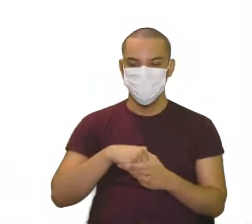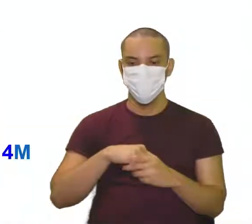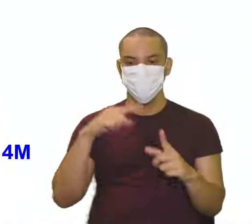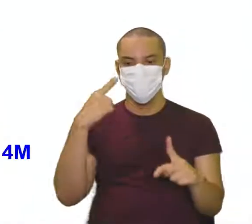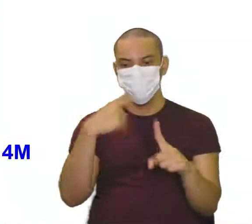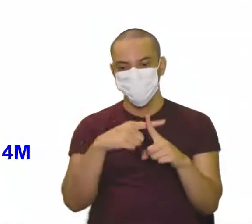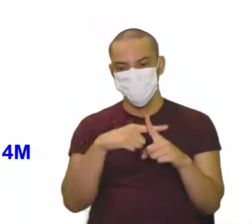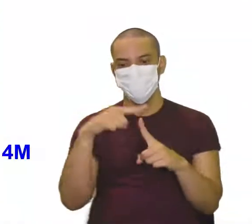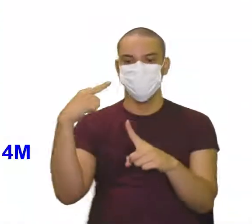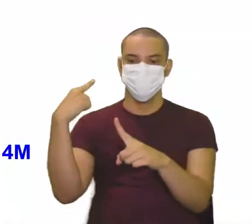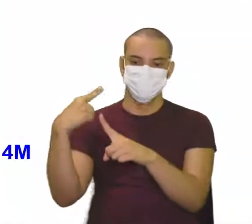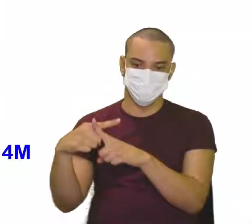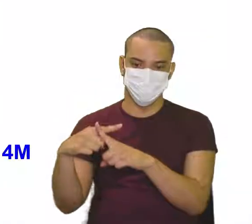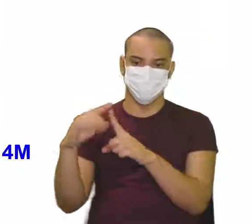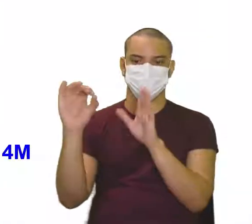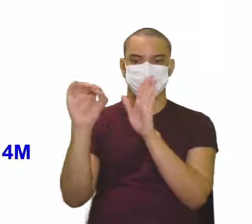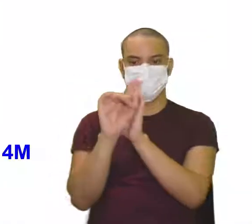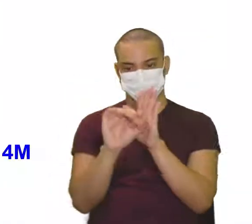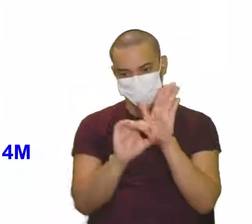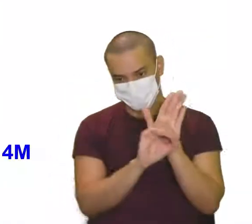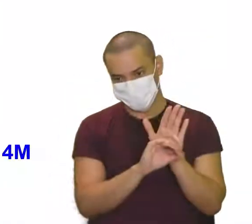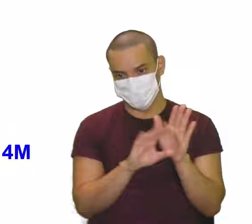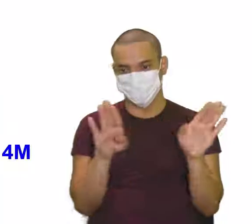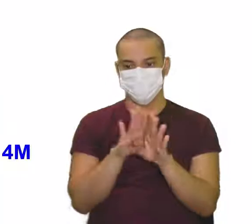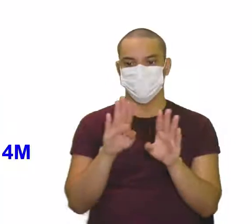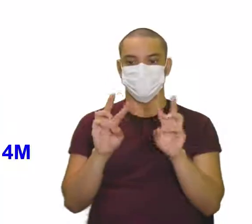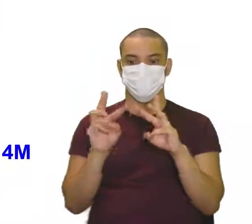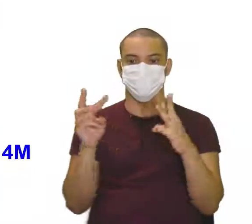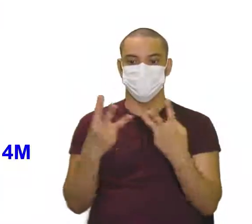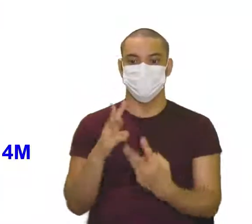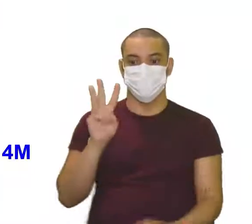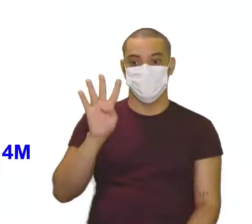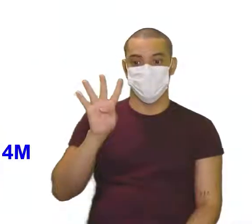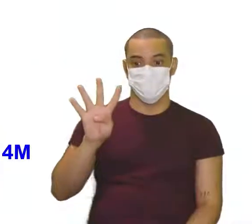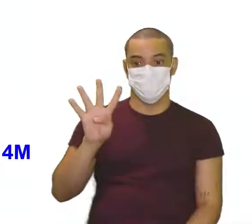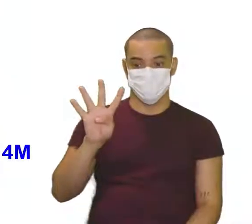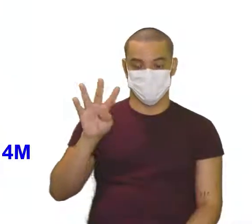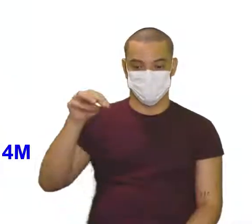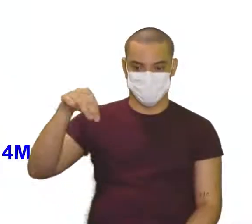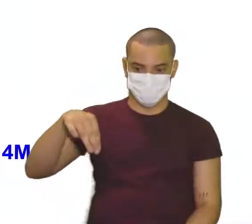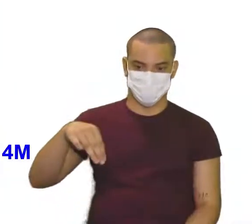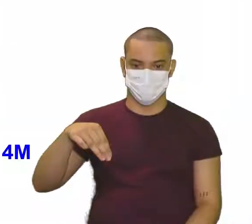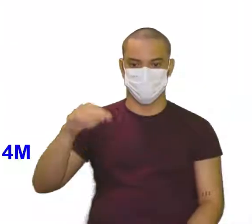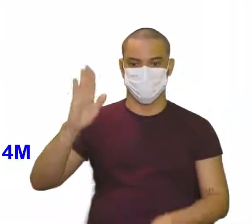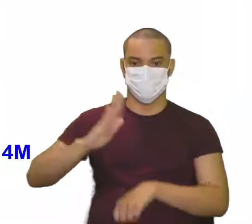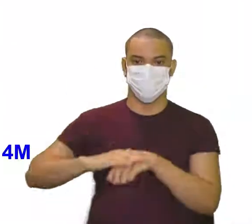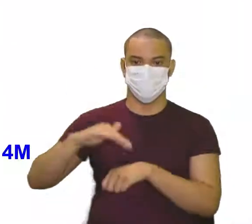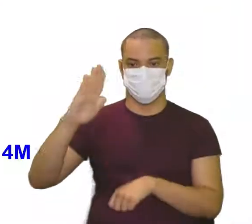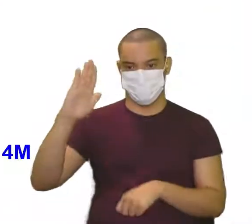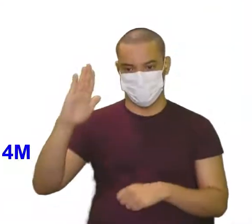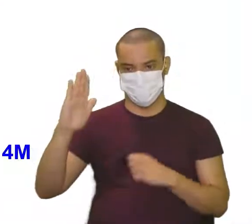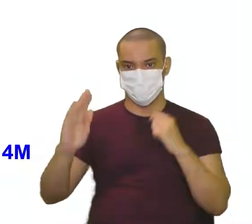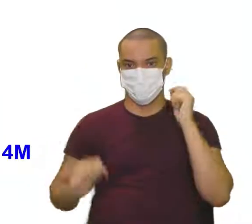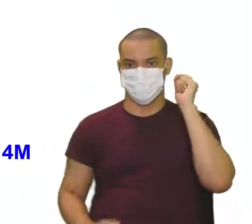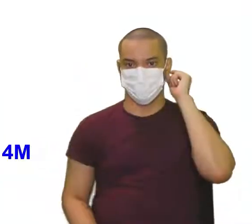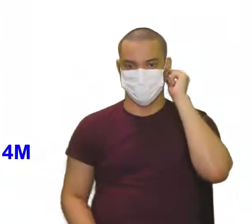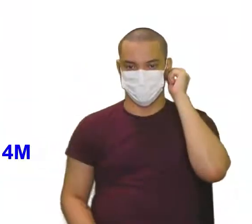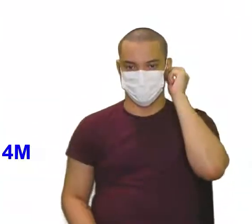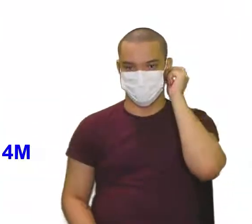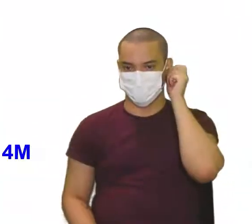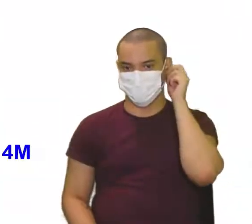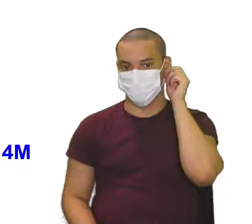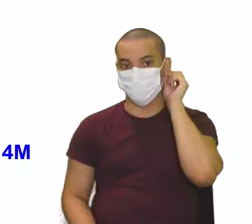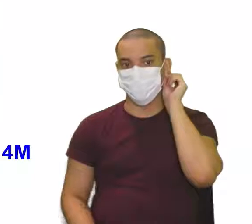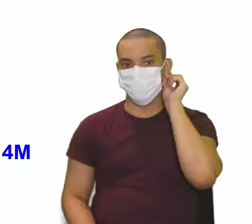cargas positivas. E a massa dele ali é 4 vezes, olha só, a massa do próton e do nêutron. Então,